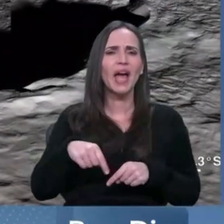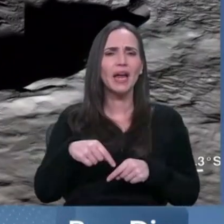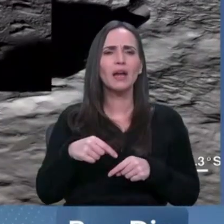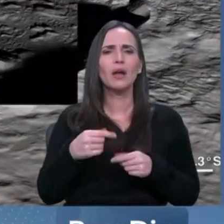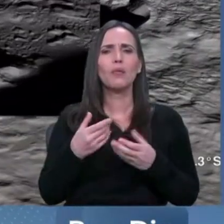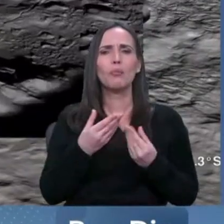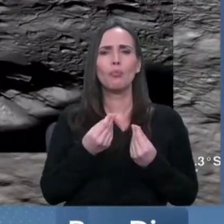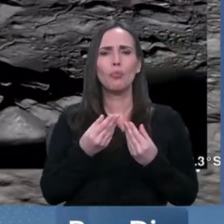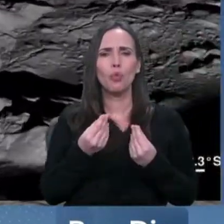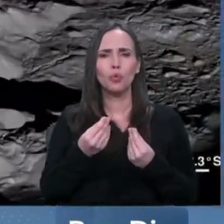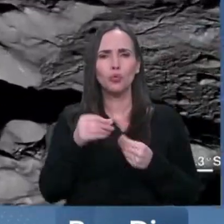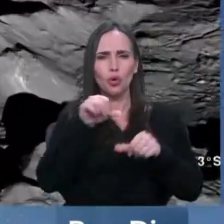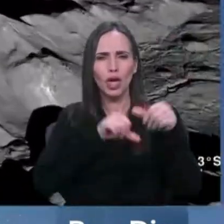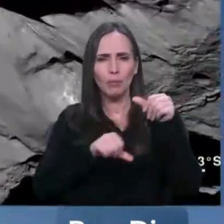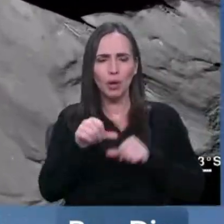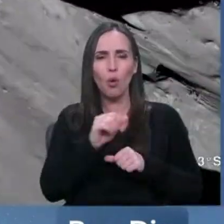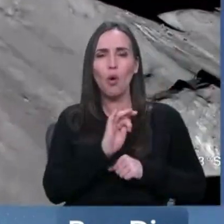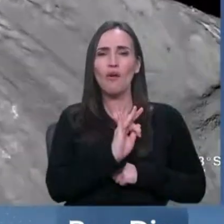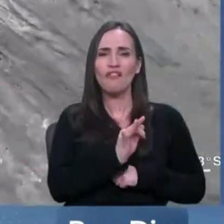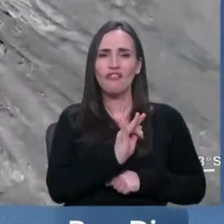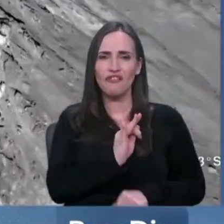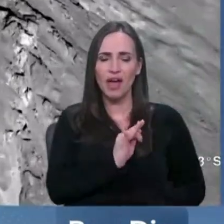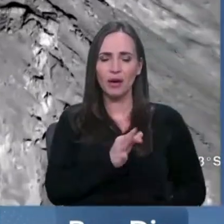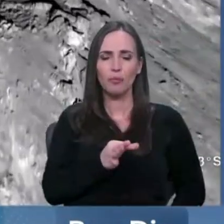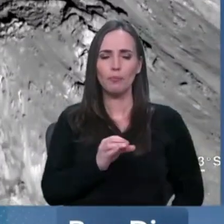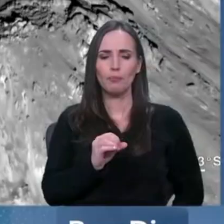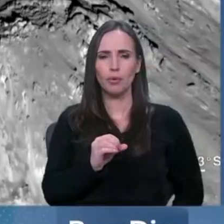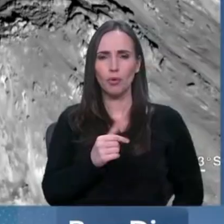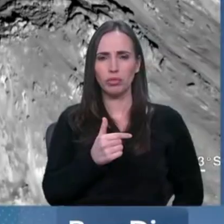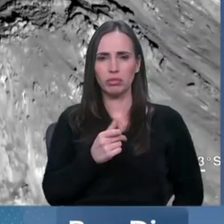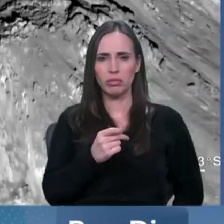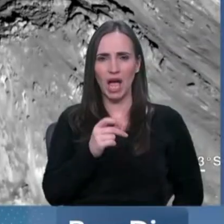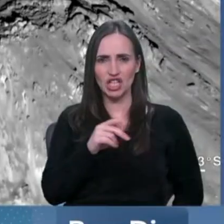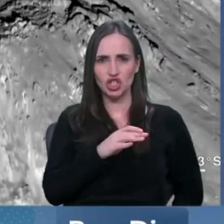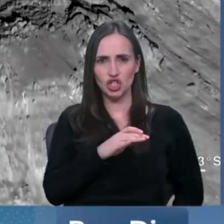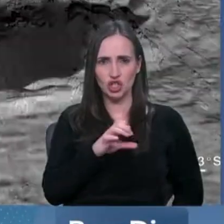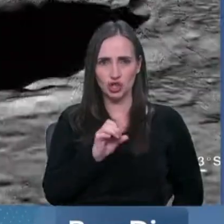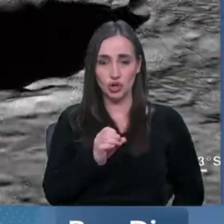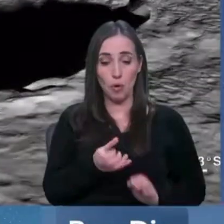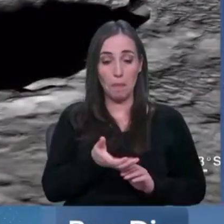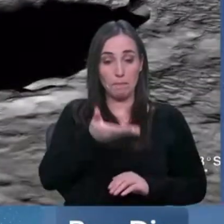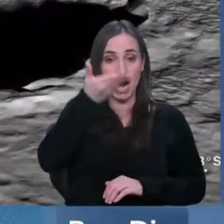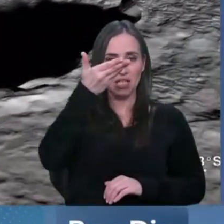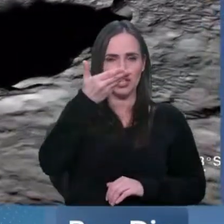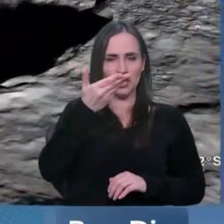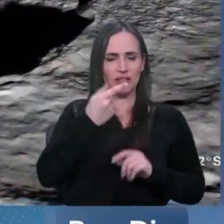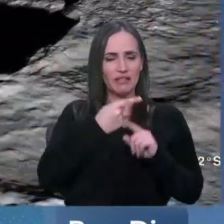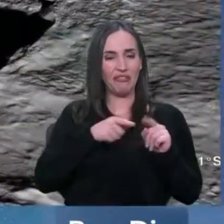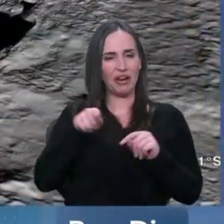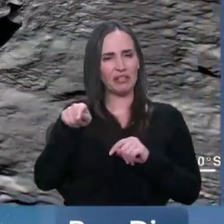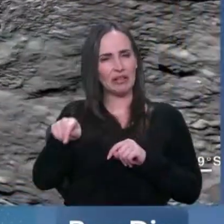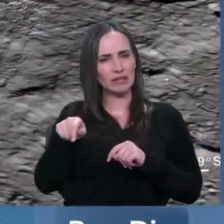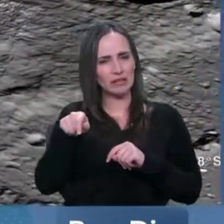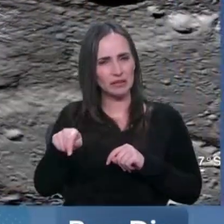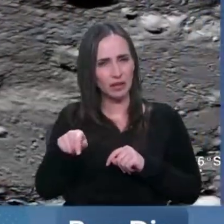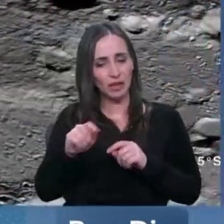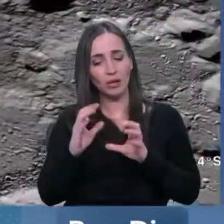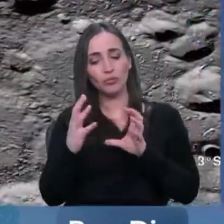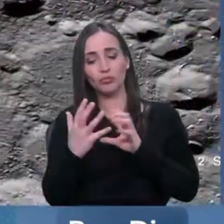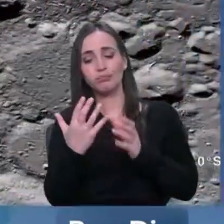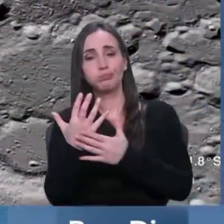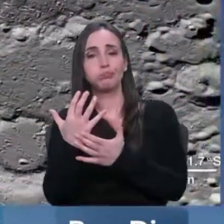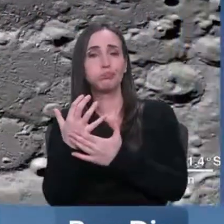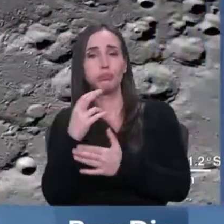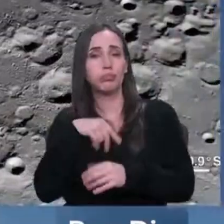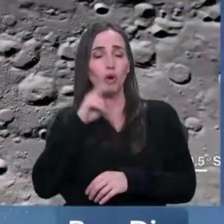primo químico de ferro e de potássio mais elevado do que as que estão situadas naquela bacia e do outro lado da Lua que nós